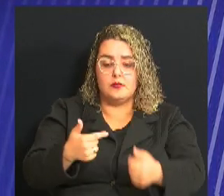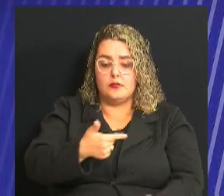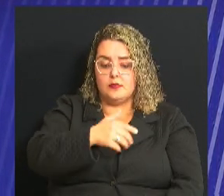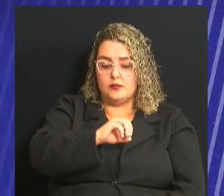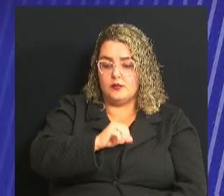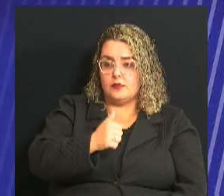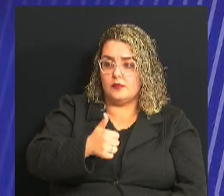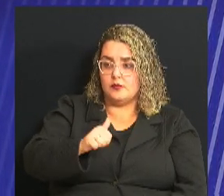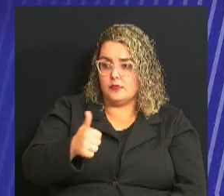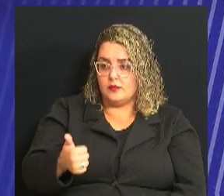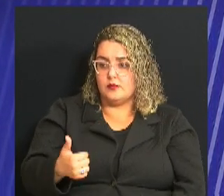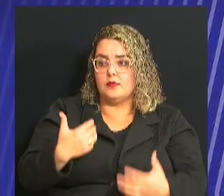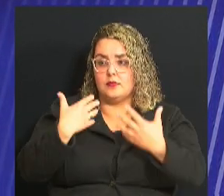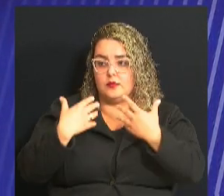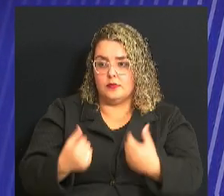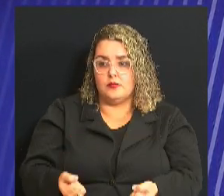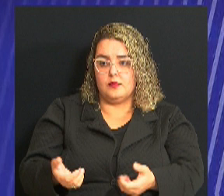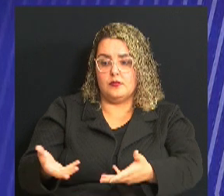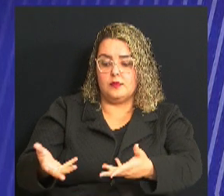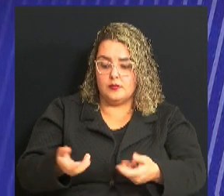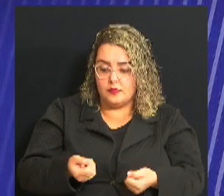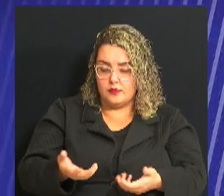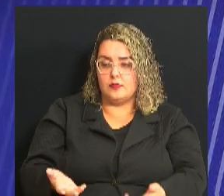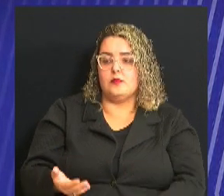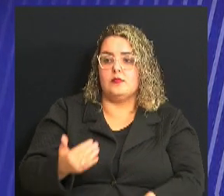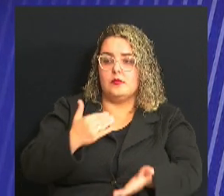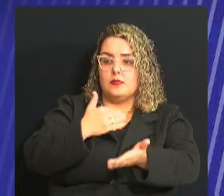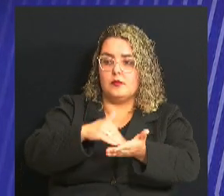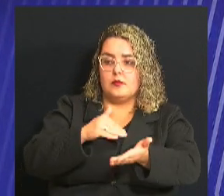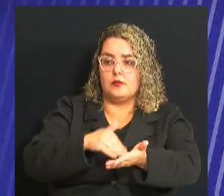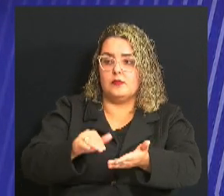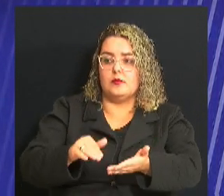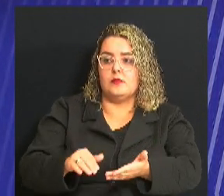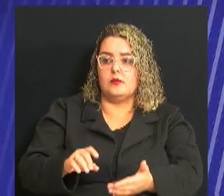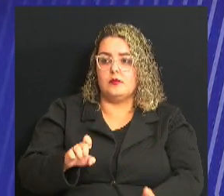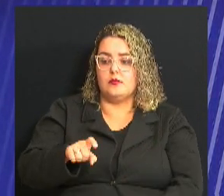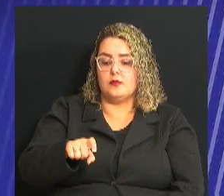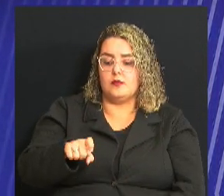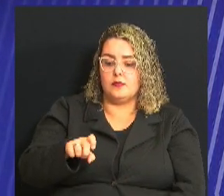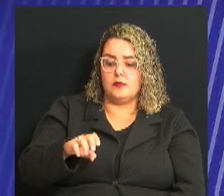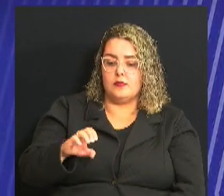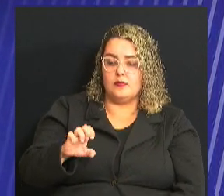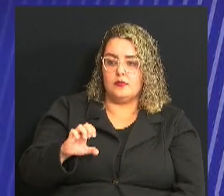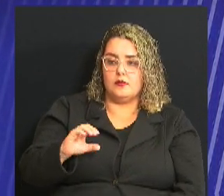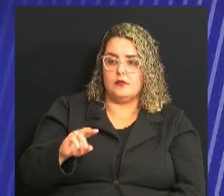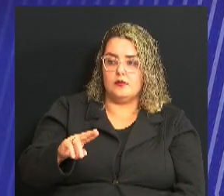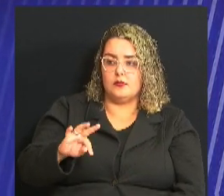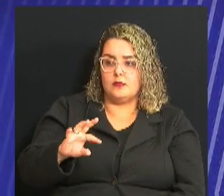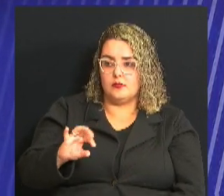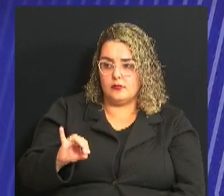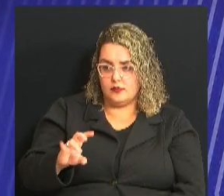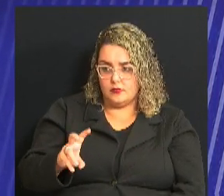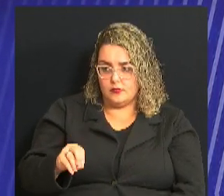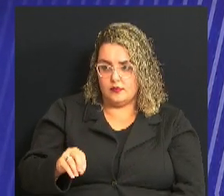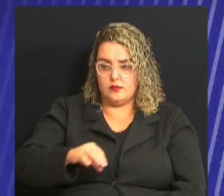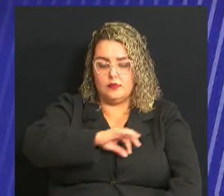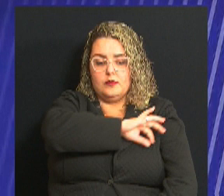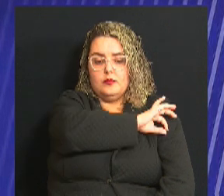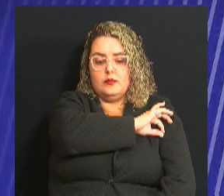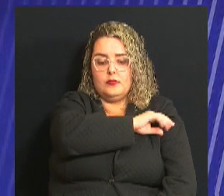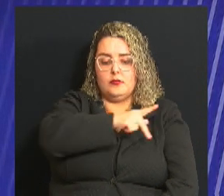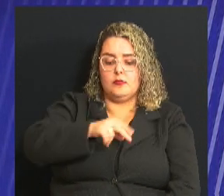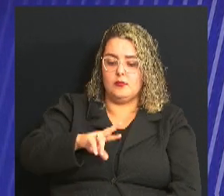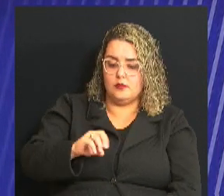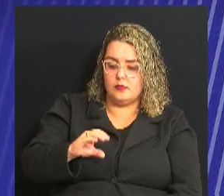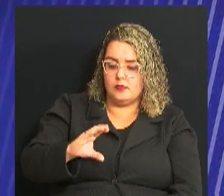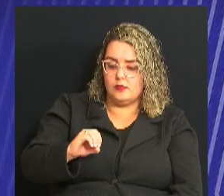2011, recebeu o convite para ser secretário executivo do Comitê Procopa da Prefeitura de Campinas e foi um